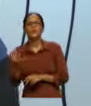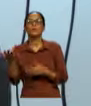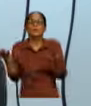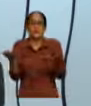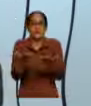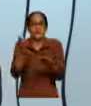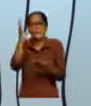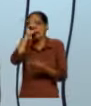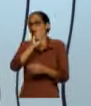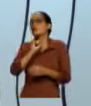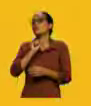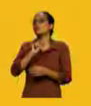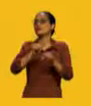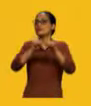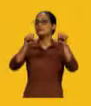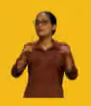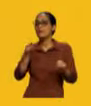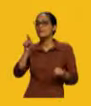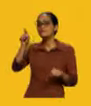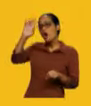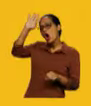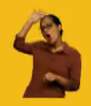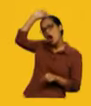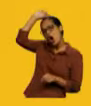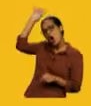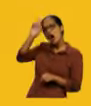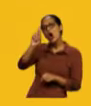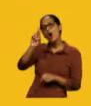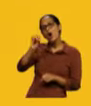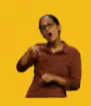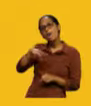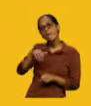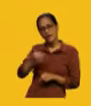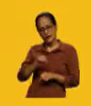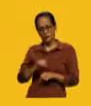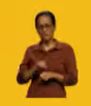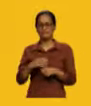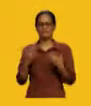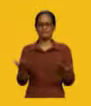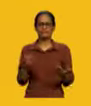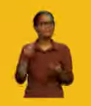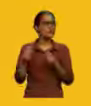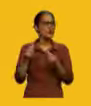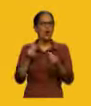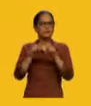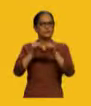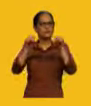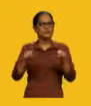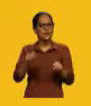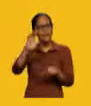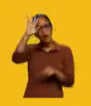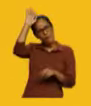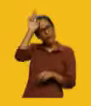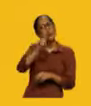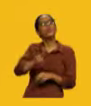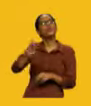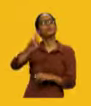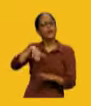aprender o sistema romano. O sistema romano, ele é utilizado até